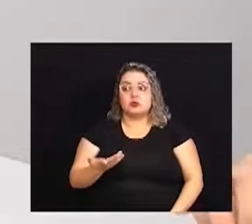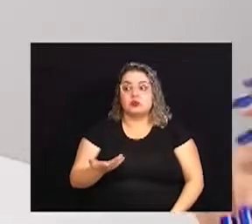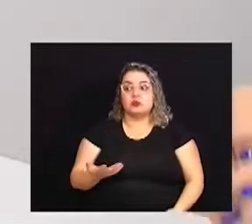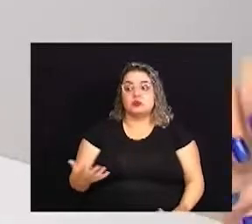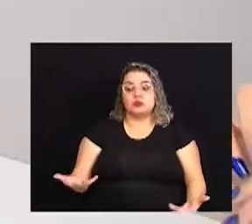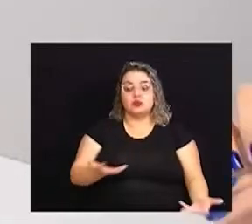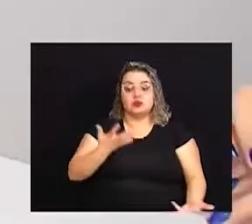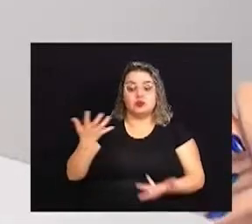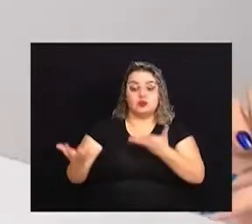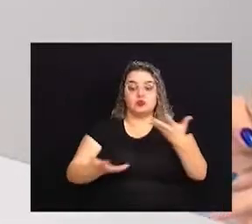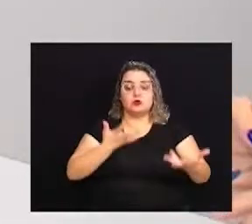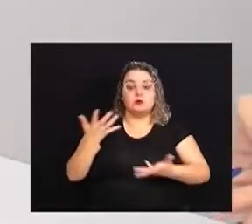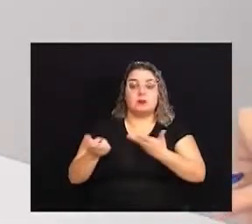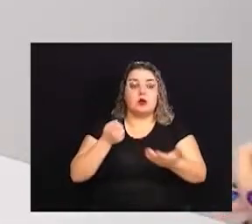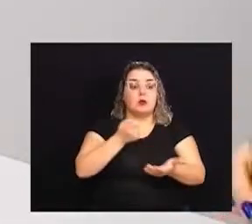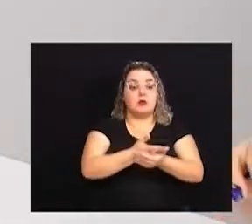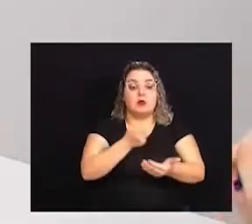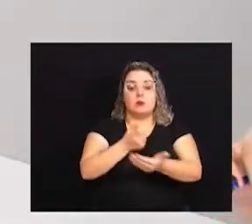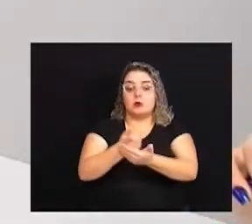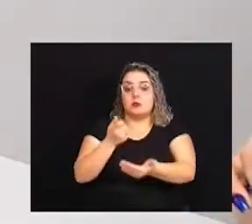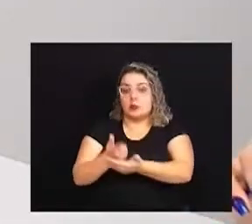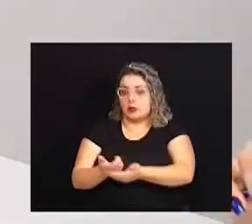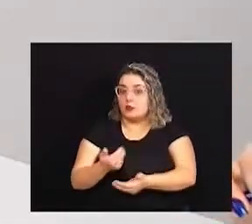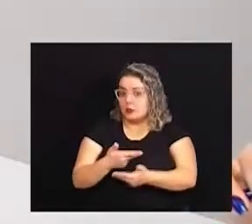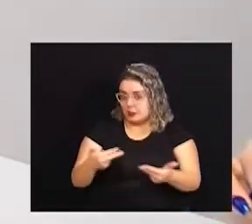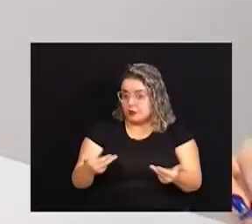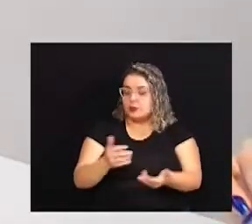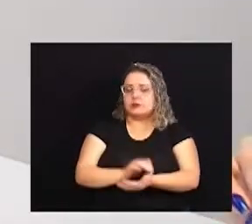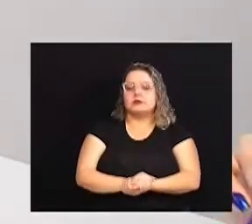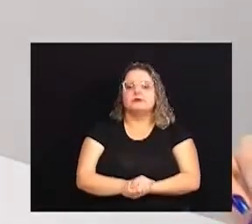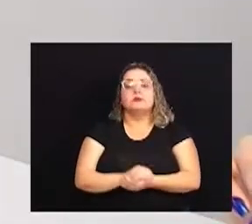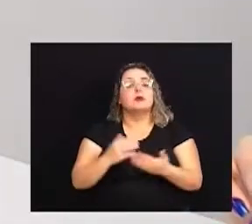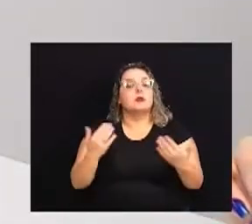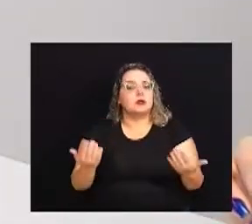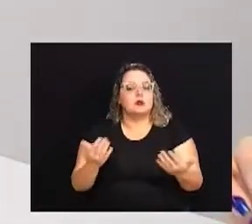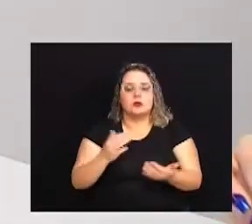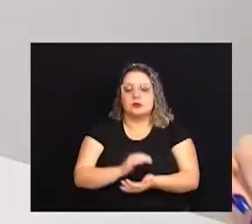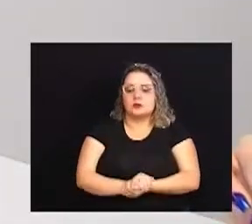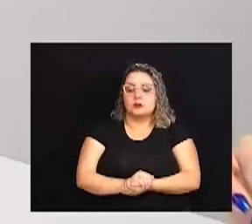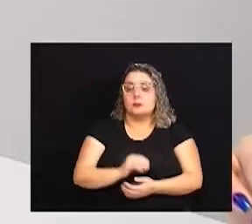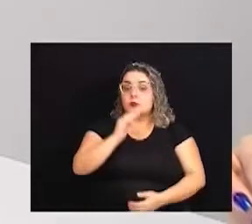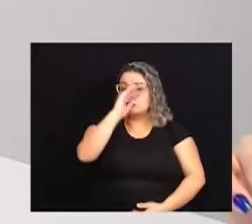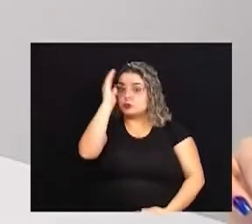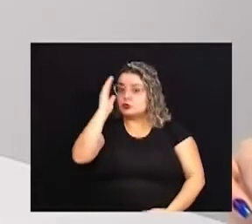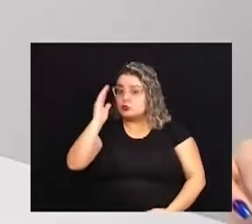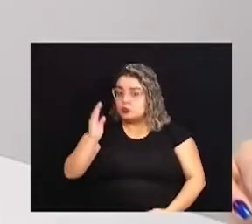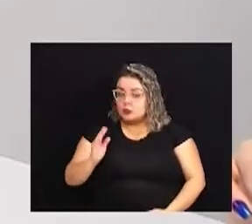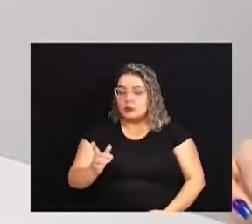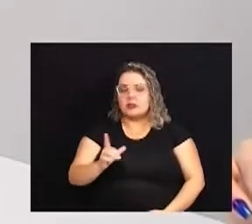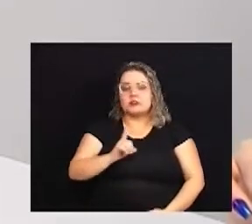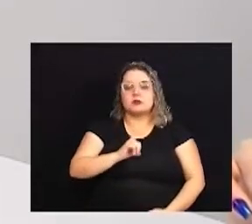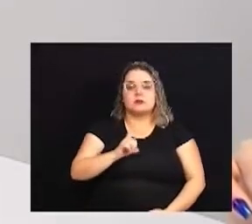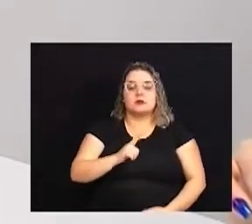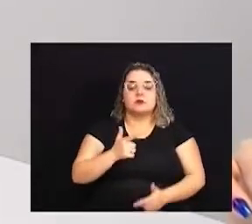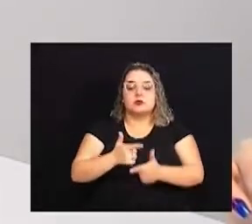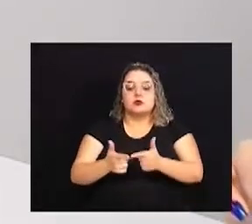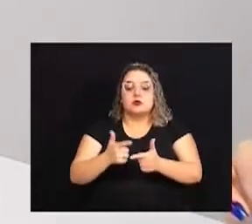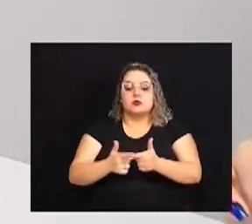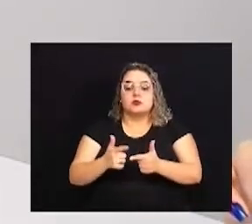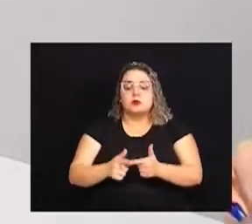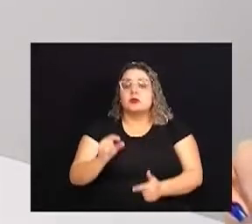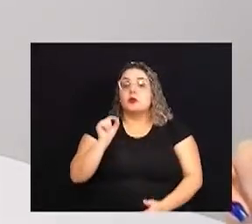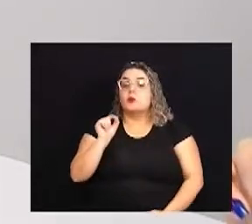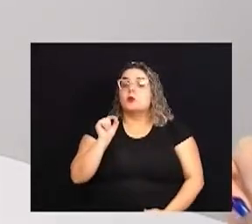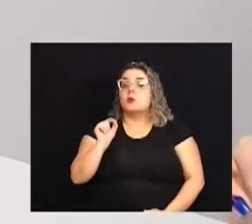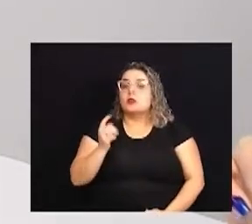à quantidade de estímulo que nós temos para comprar, para consumir. Agora, no Brasil, nós temos um problema